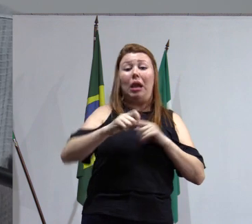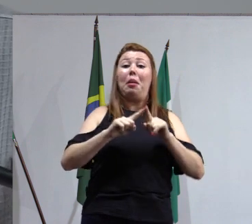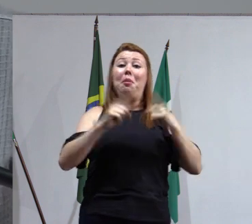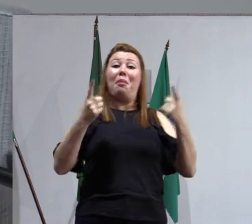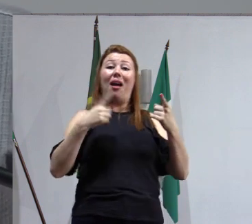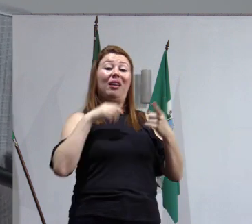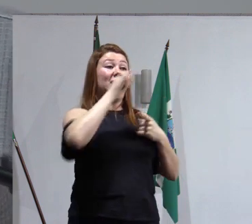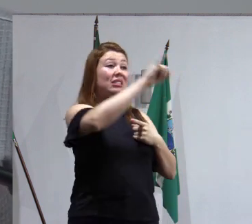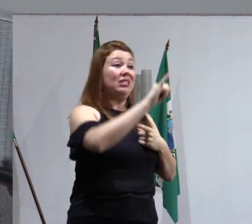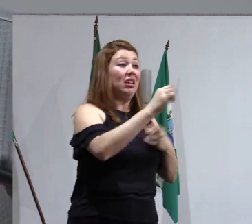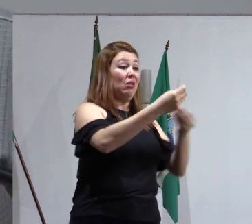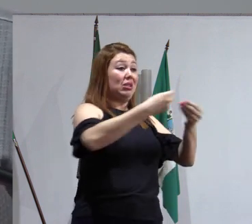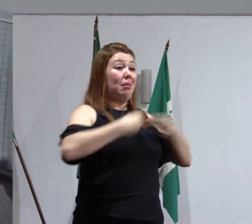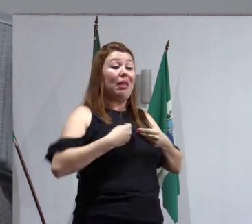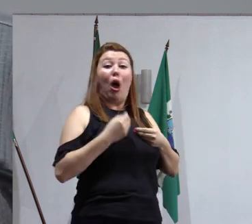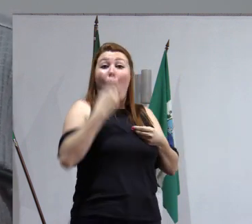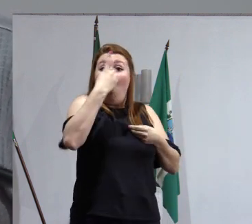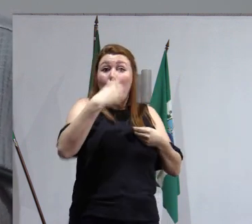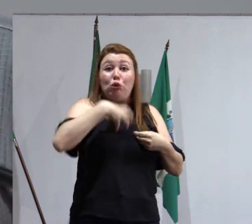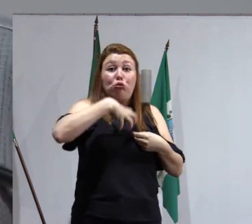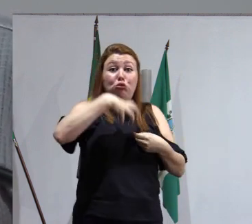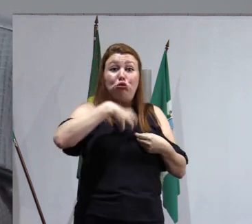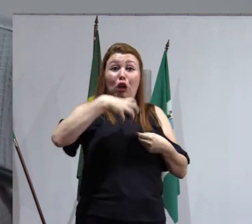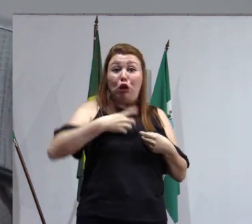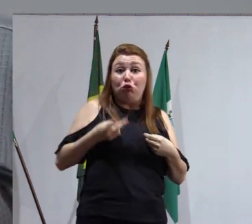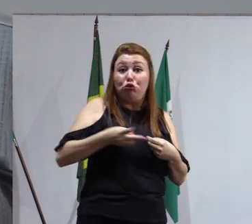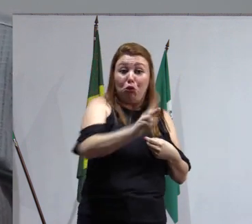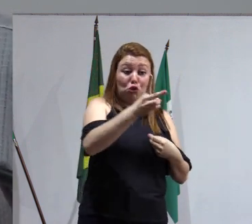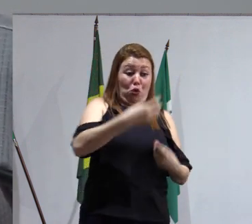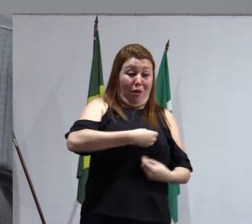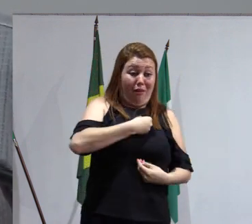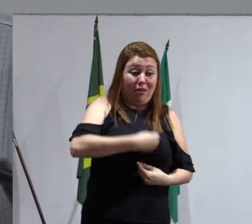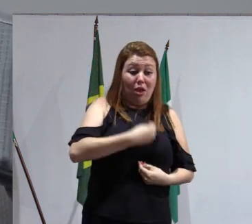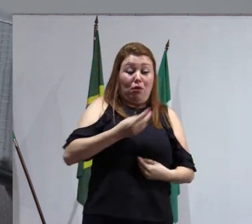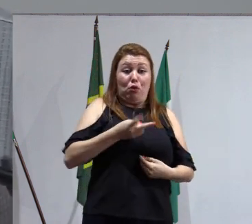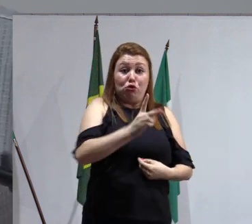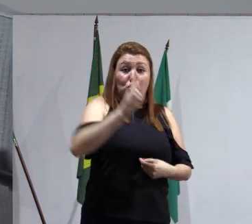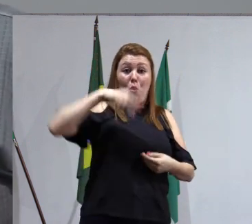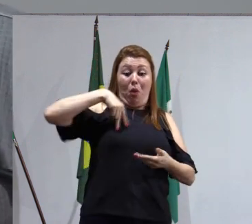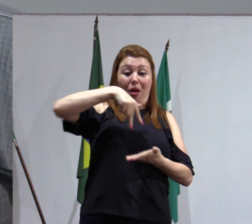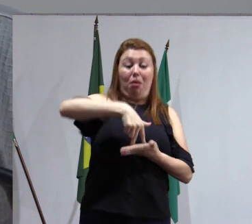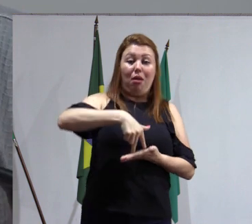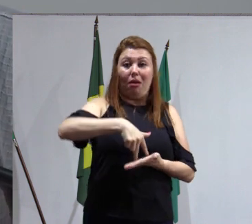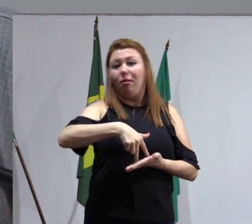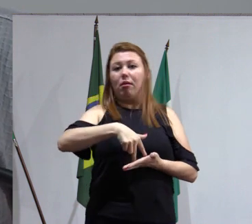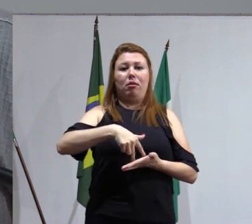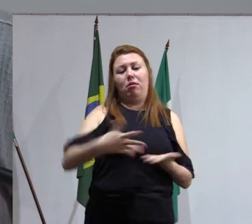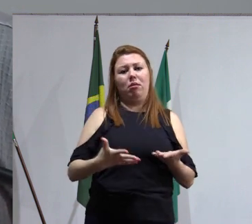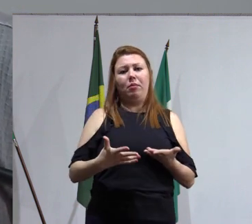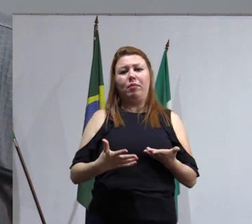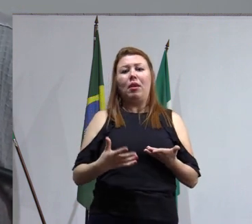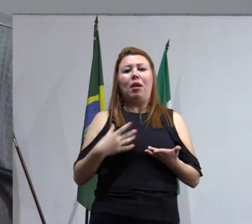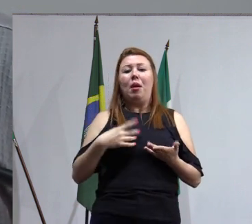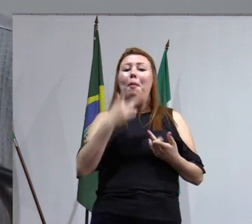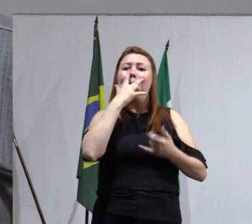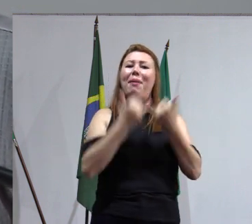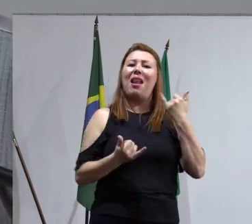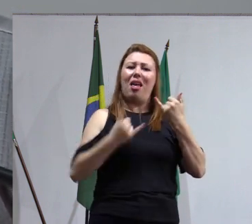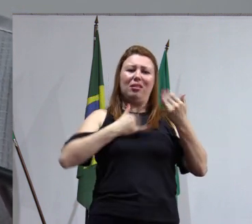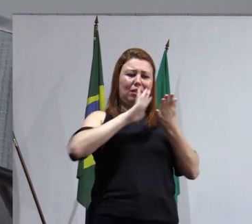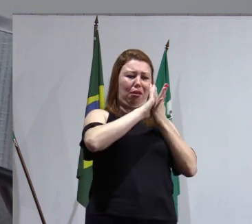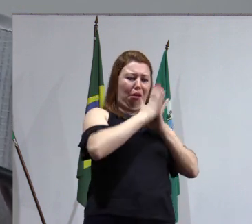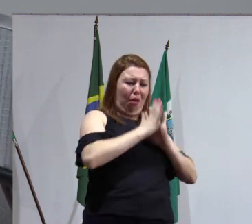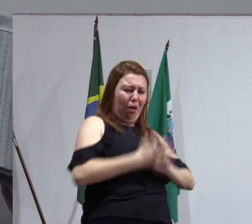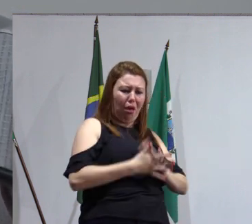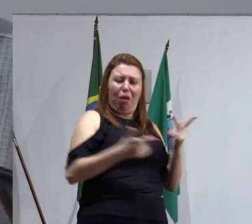algo que vai ser a única maneira de você continuar em pé e vivo, é outra maneira. O canibalismo que esse projeto